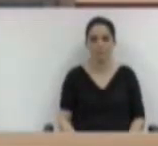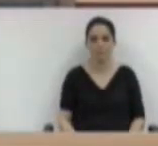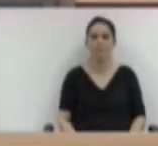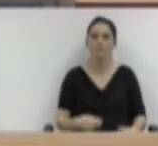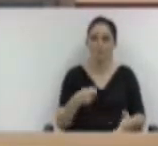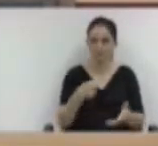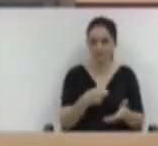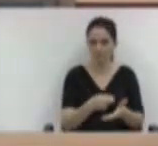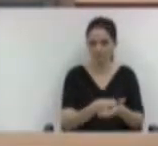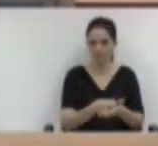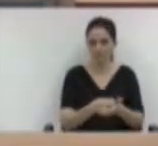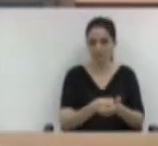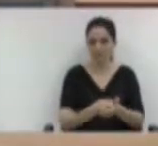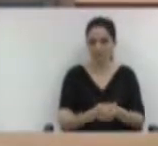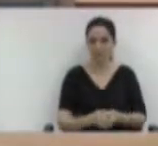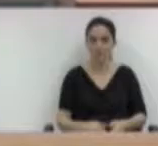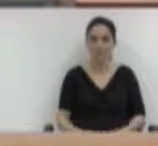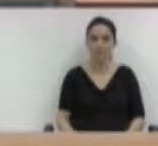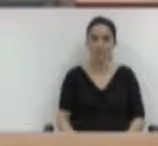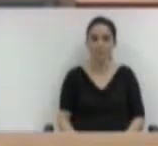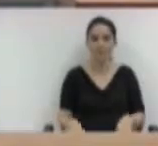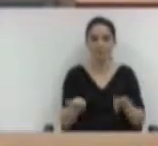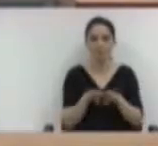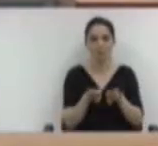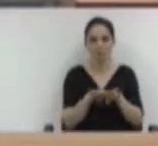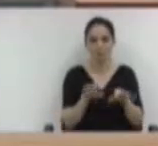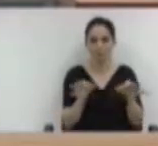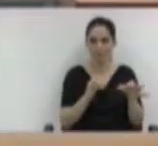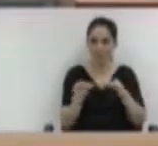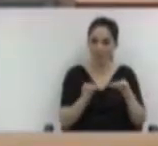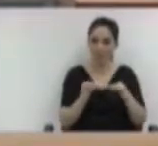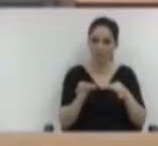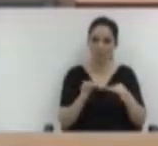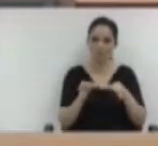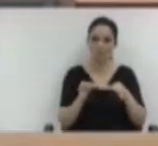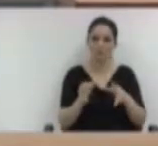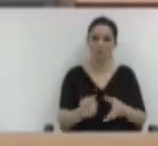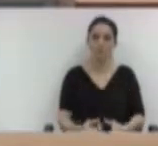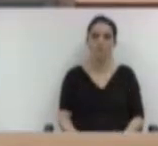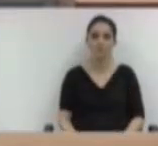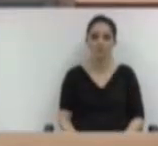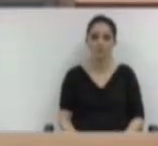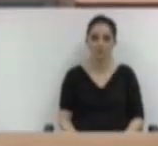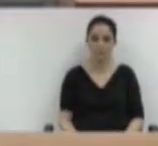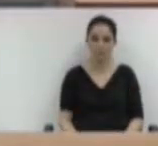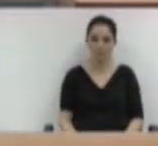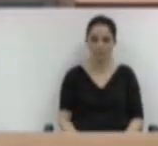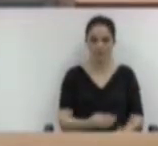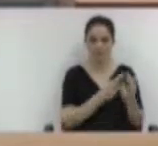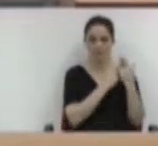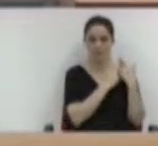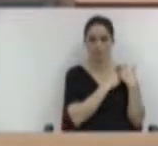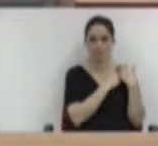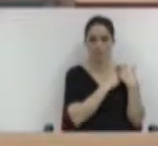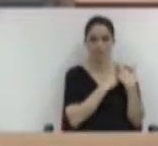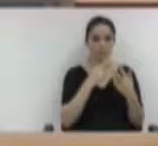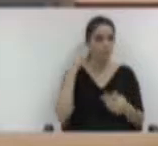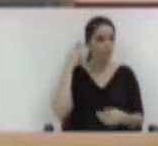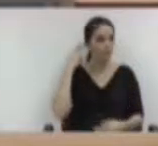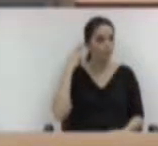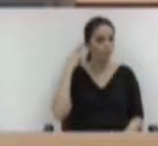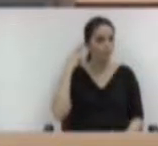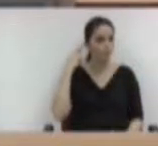necessárias da nova organização e da outras providências. Autor, vereador Ronei